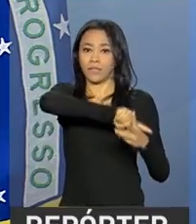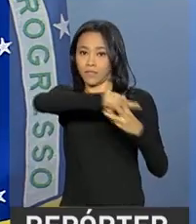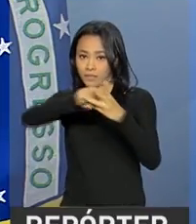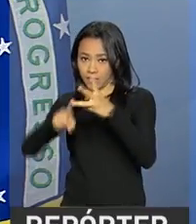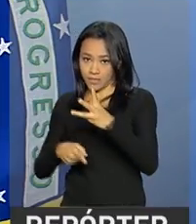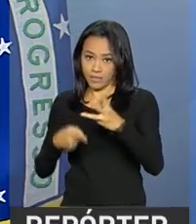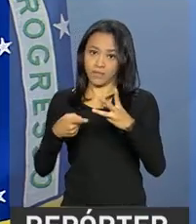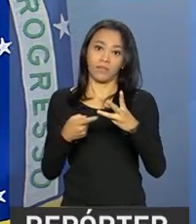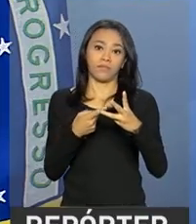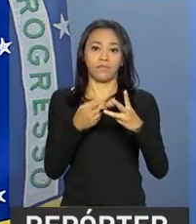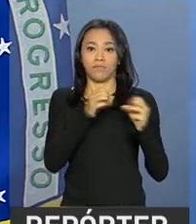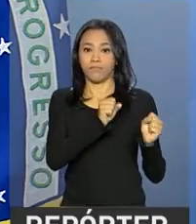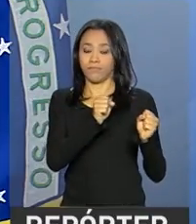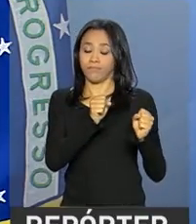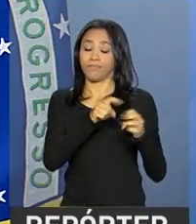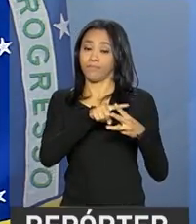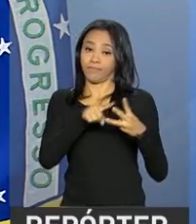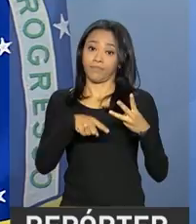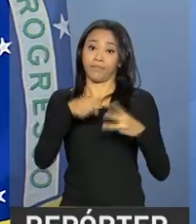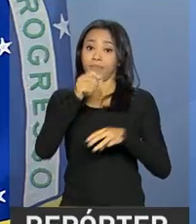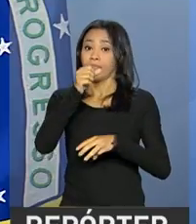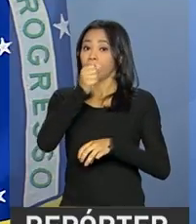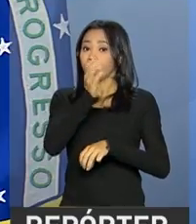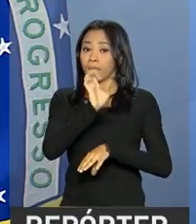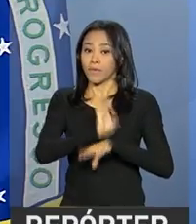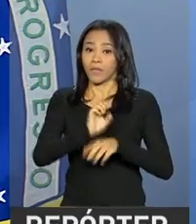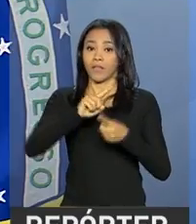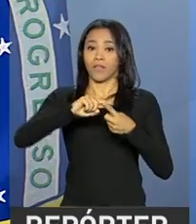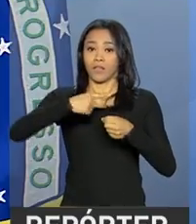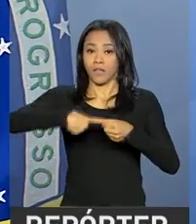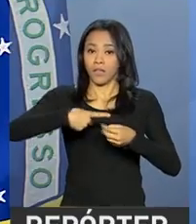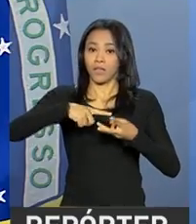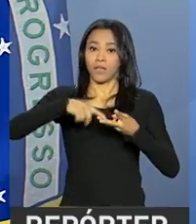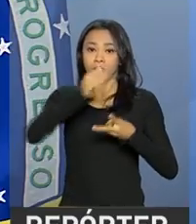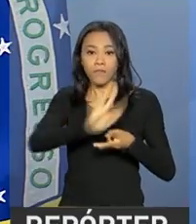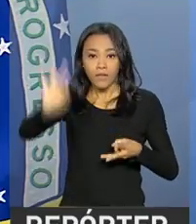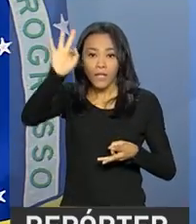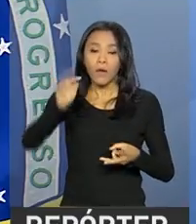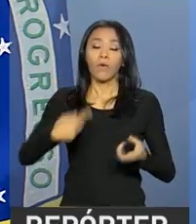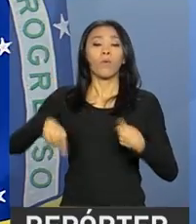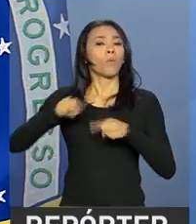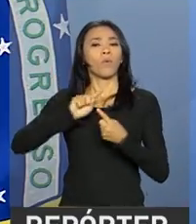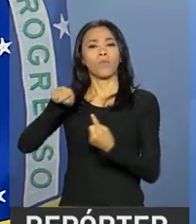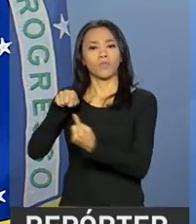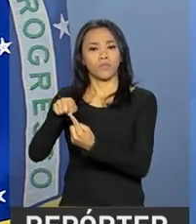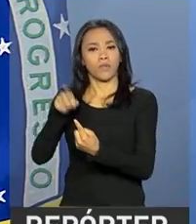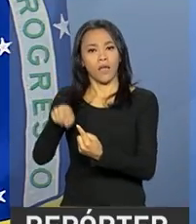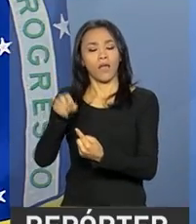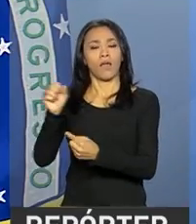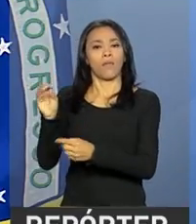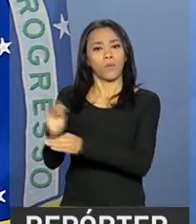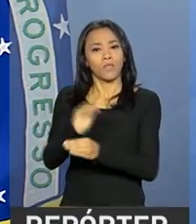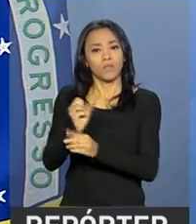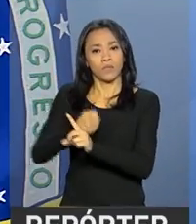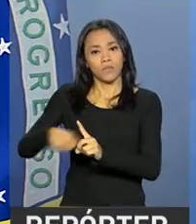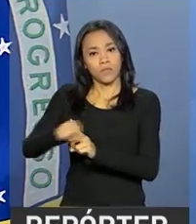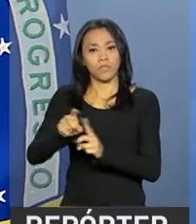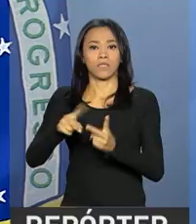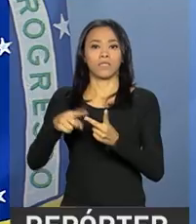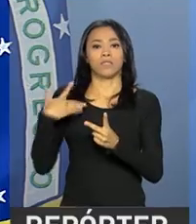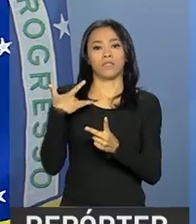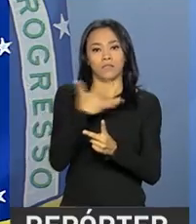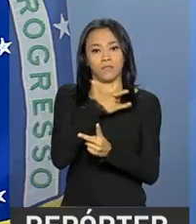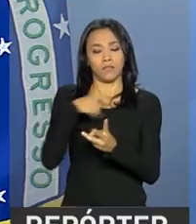da federação as medidas abrangem áreas como proteção social saúde educação